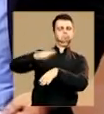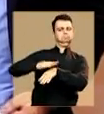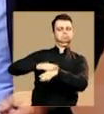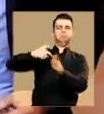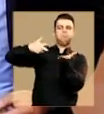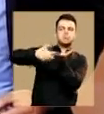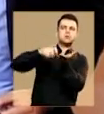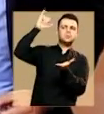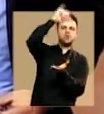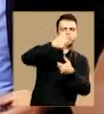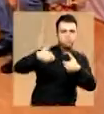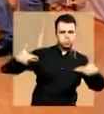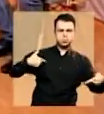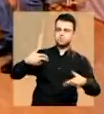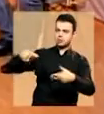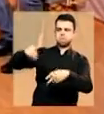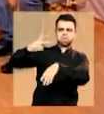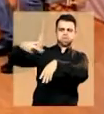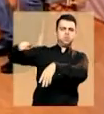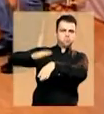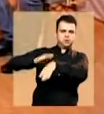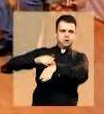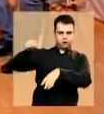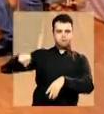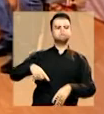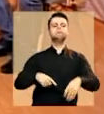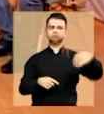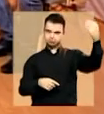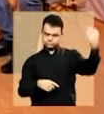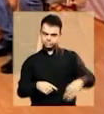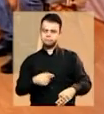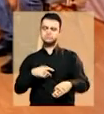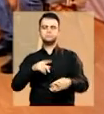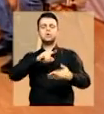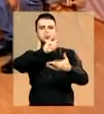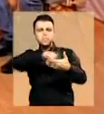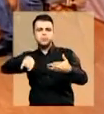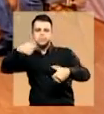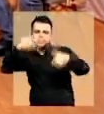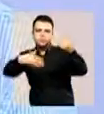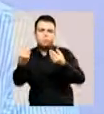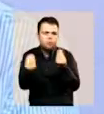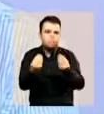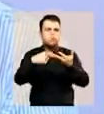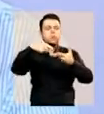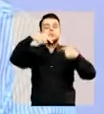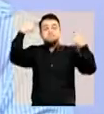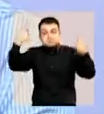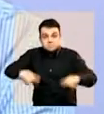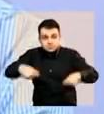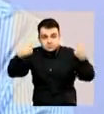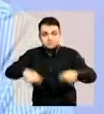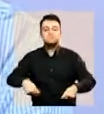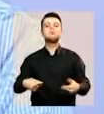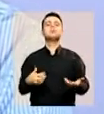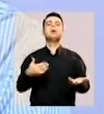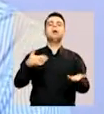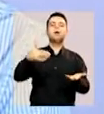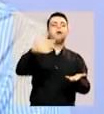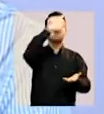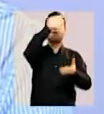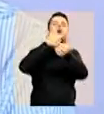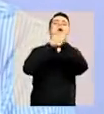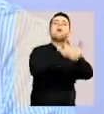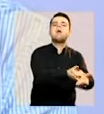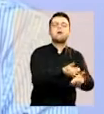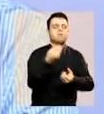suporte na hora que eles chegam lá. Sim, a gente dá todo o suporte com documentação, que vai precisar acompanhamento durante esse